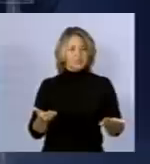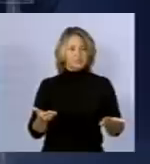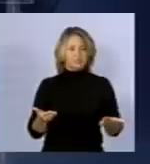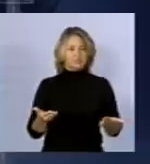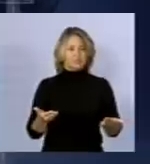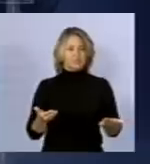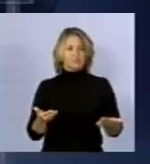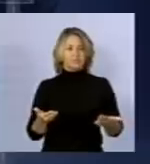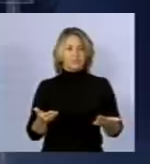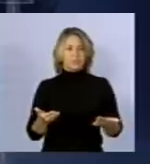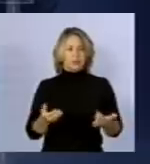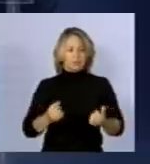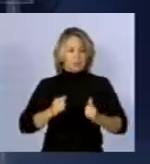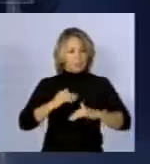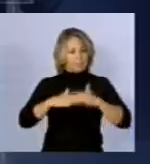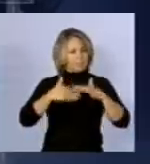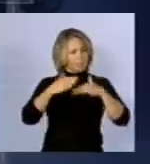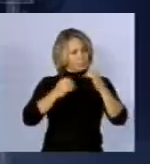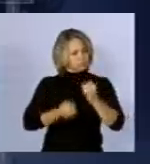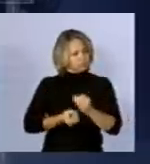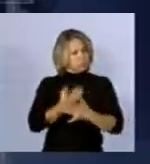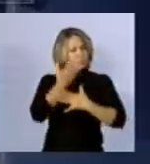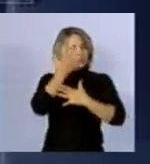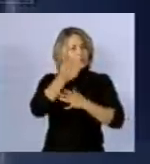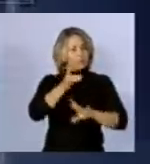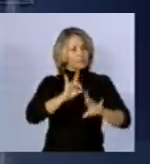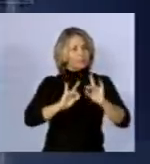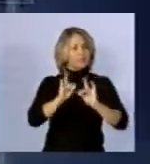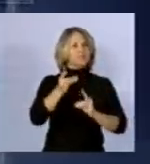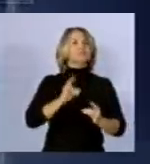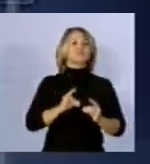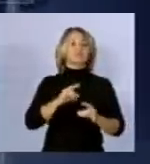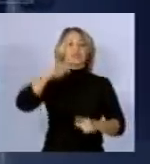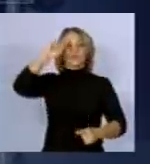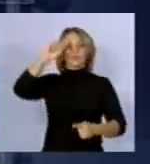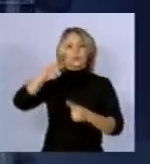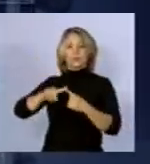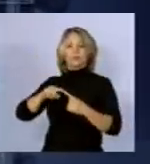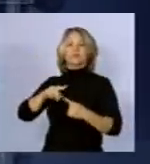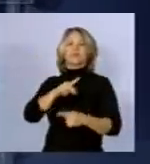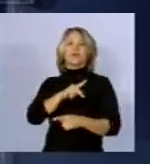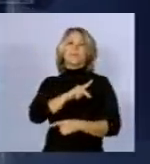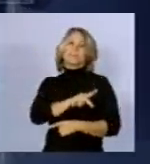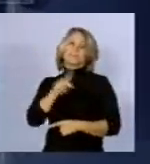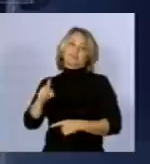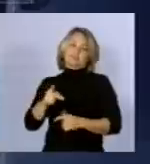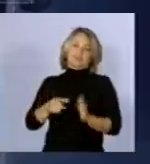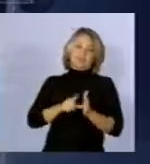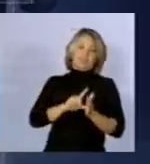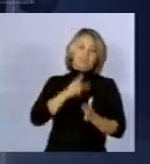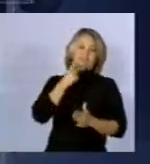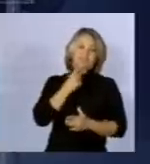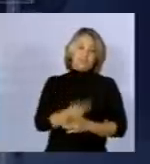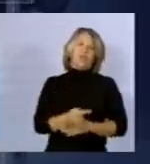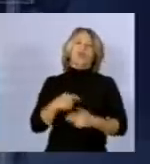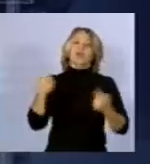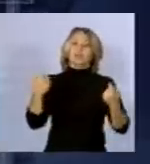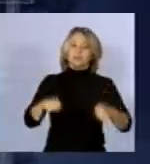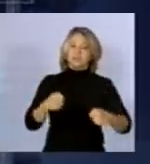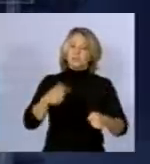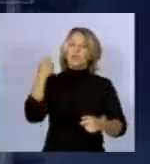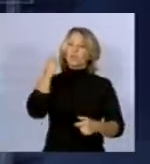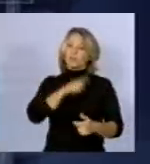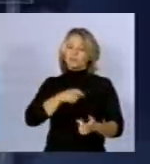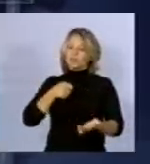eh produção científica e eu concordo com a professora que me antecedeu que devemos continuar